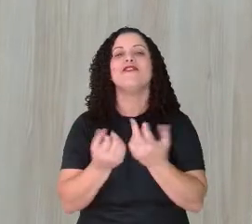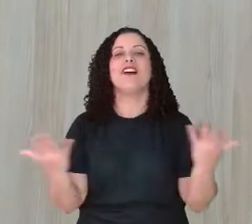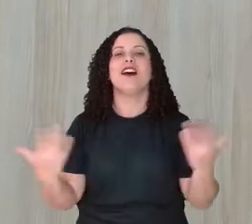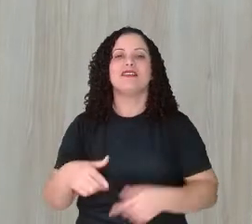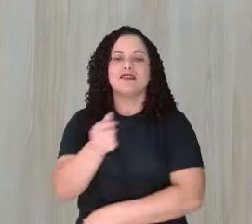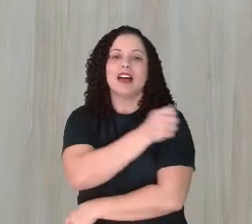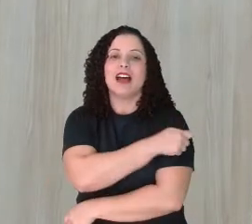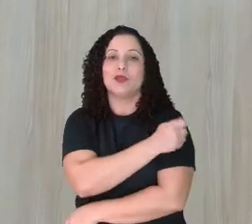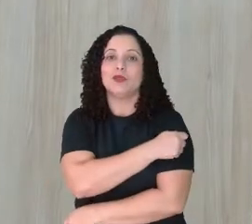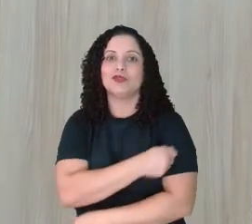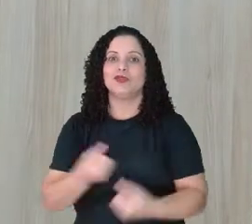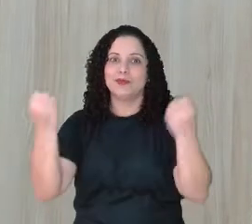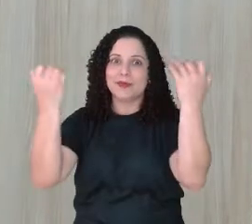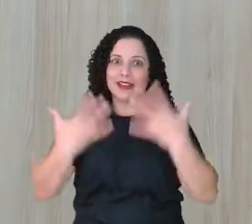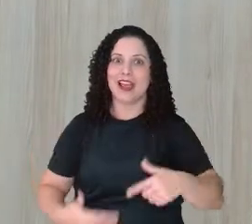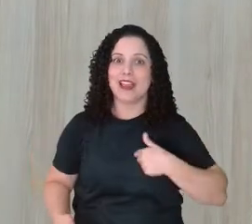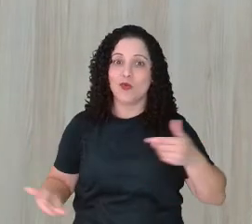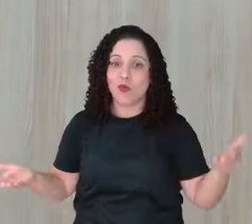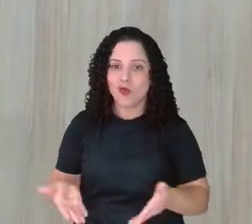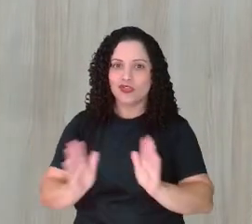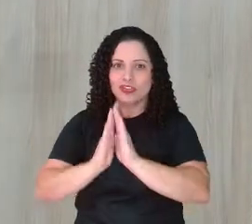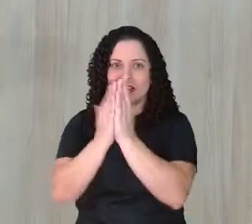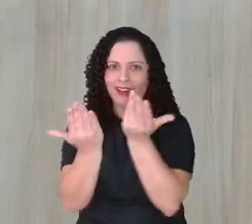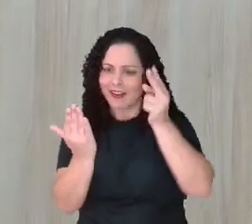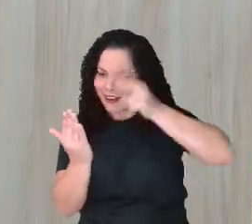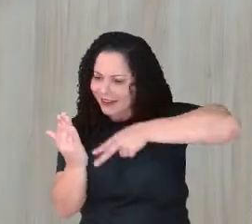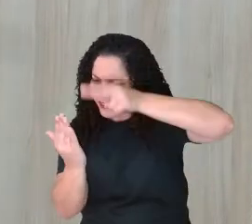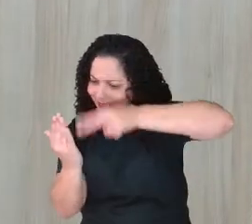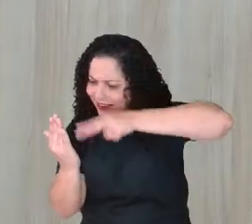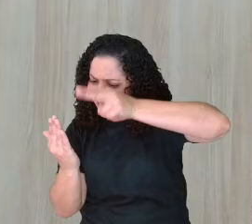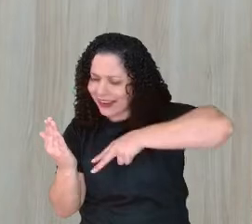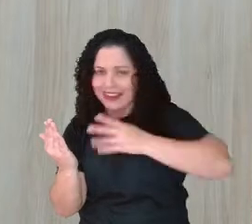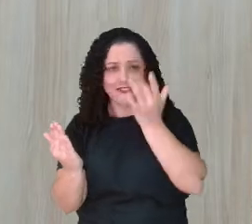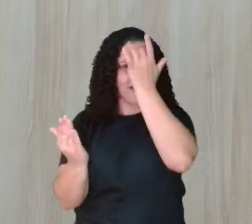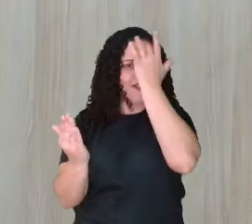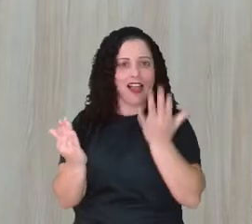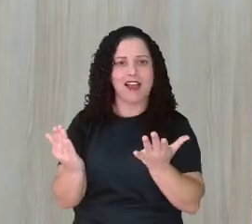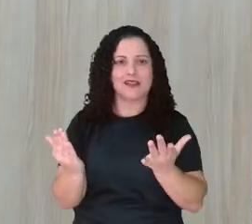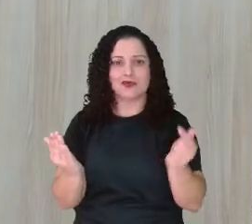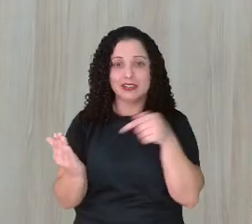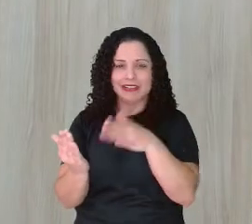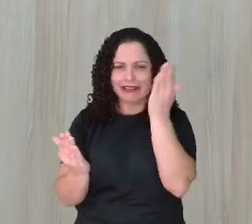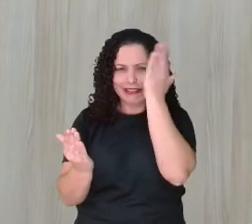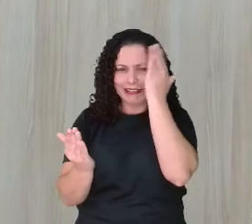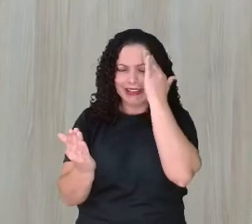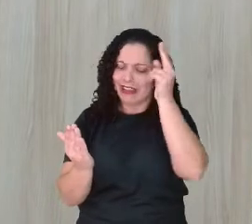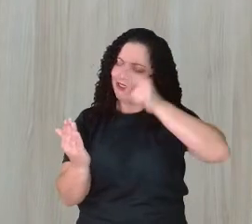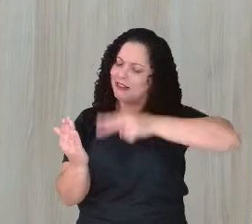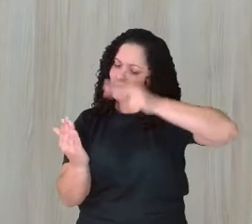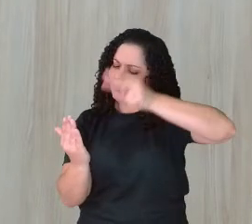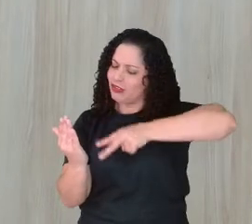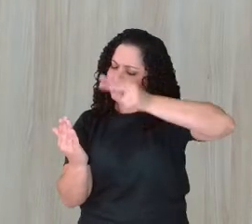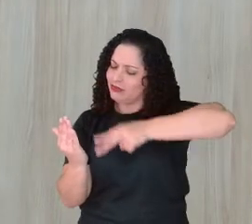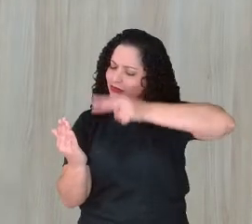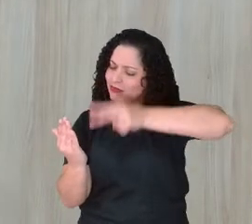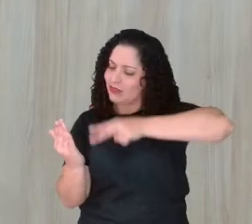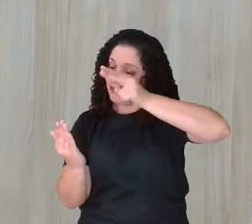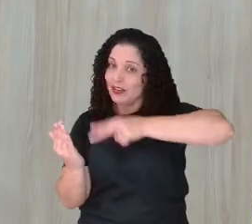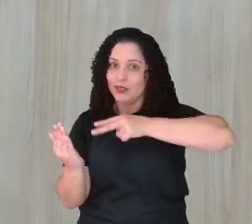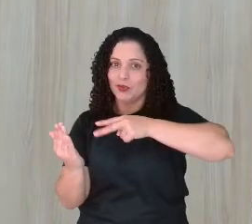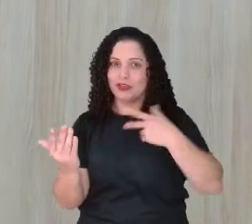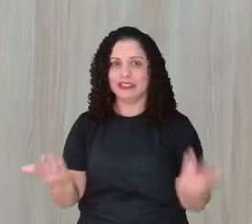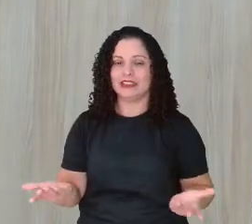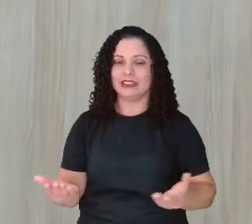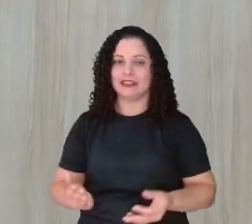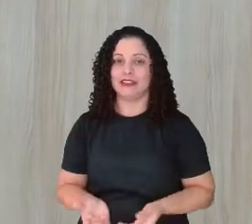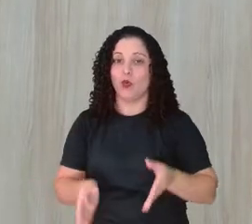lendo o Diário de um Banana, e aí, livros fáceis de ler, não é? A gente vai lendo, vai lendo. Uma